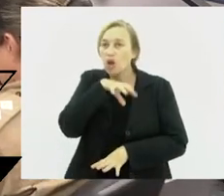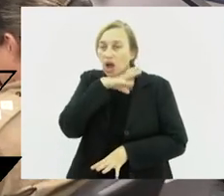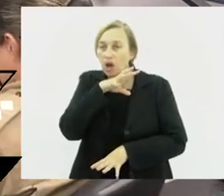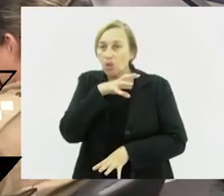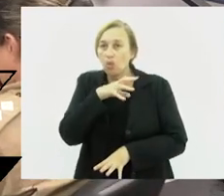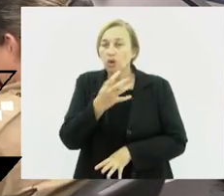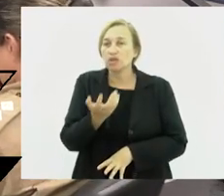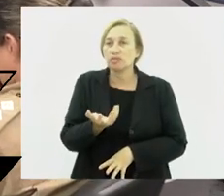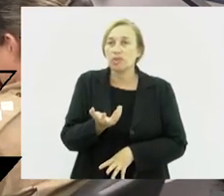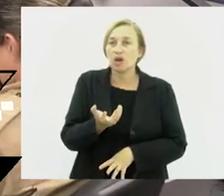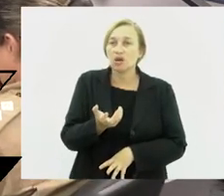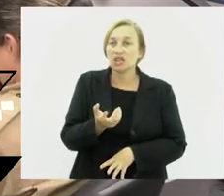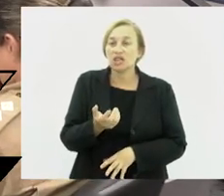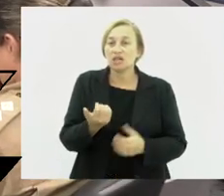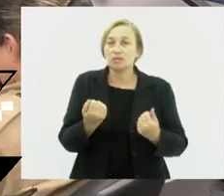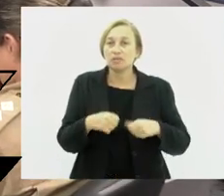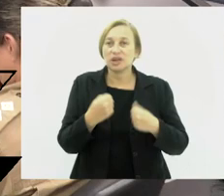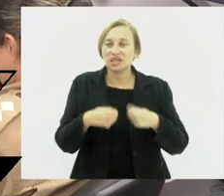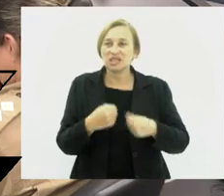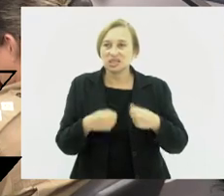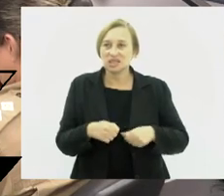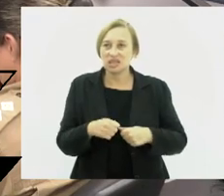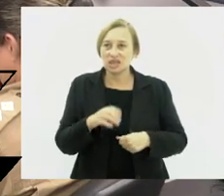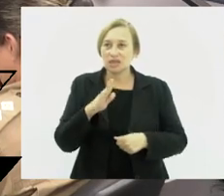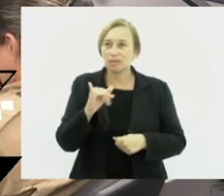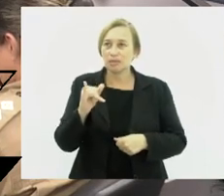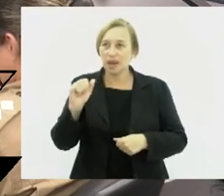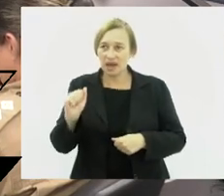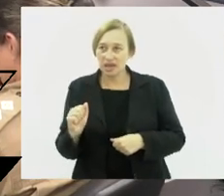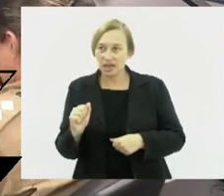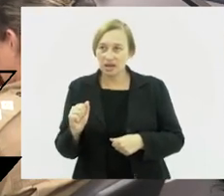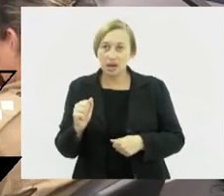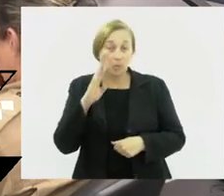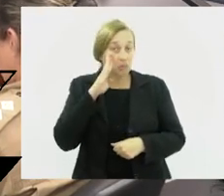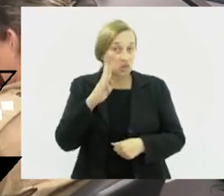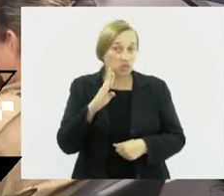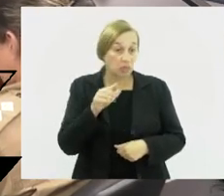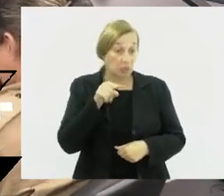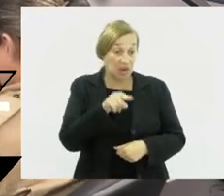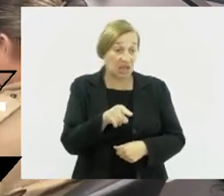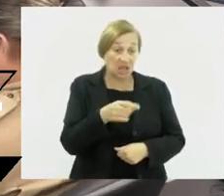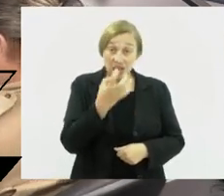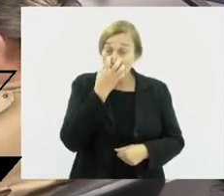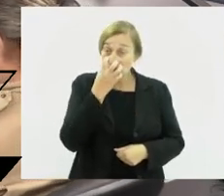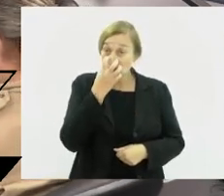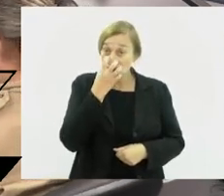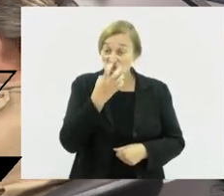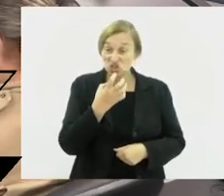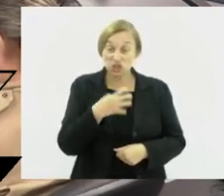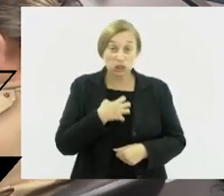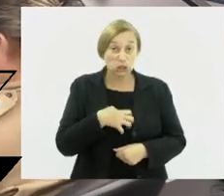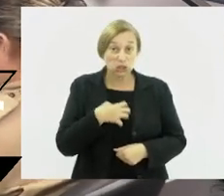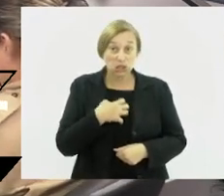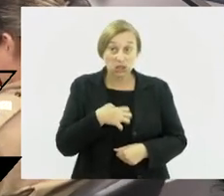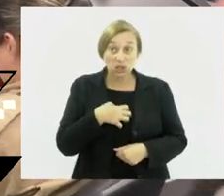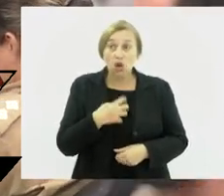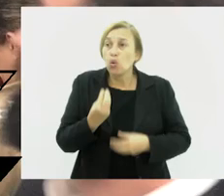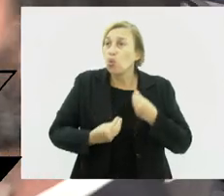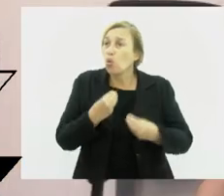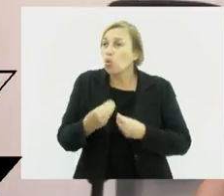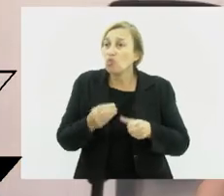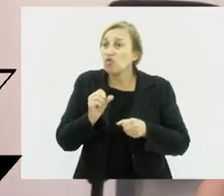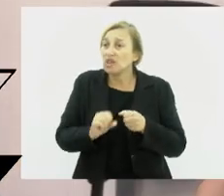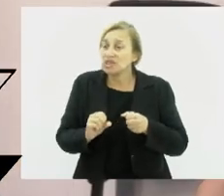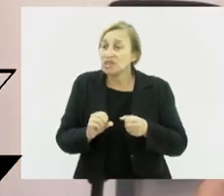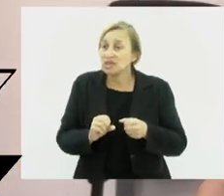um cão, mas tinha que abrir uma baia exclusiva para aquele cão, que tinha agressividade. E como é que você vai fazer